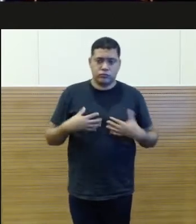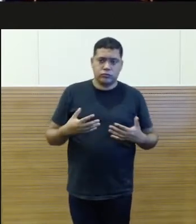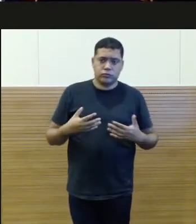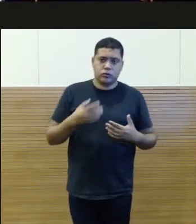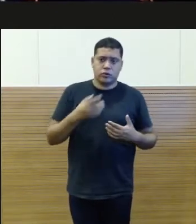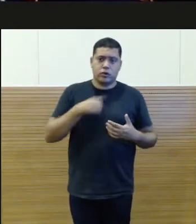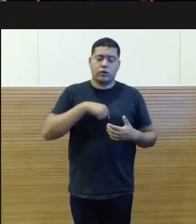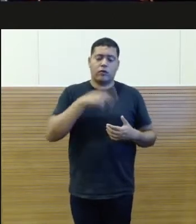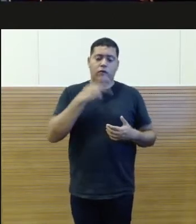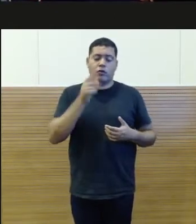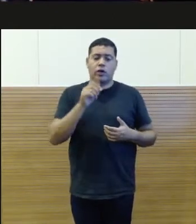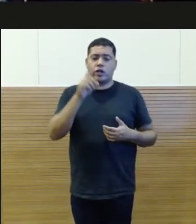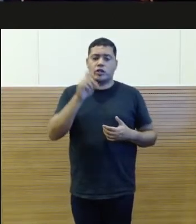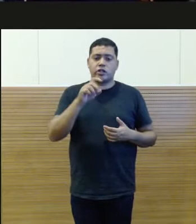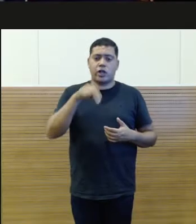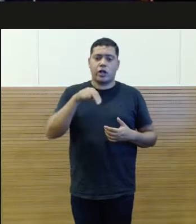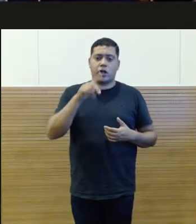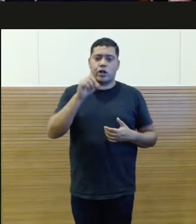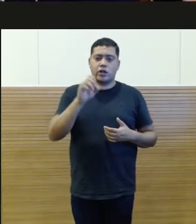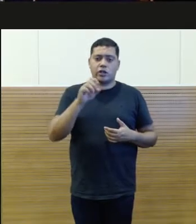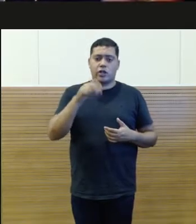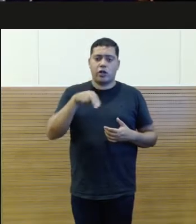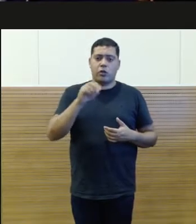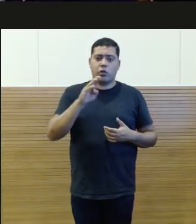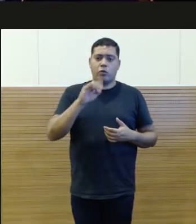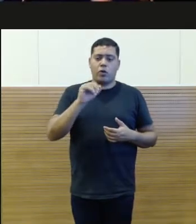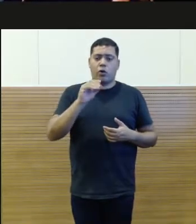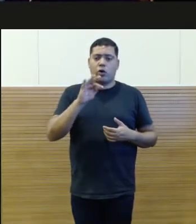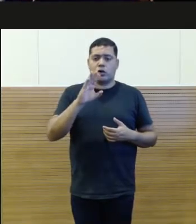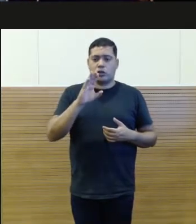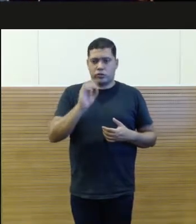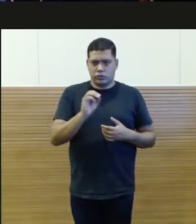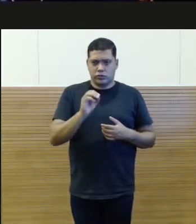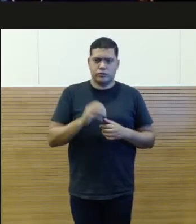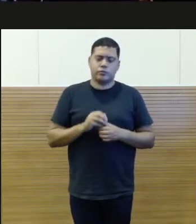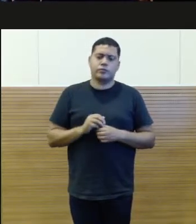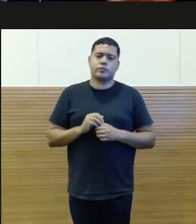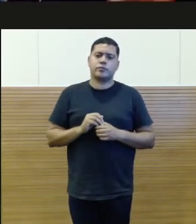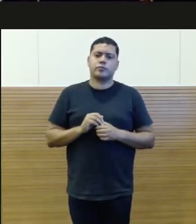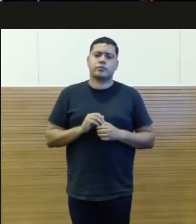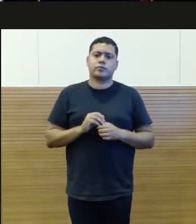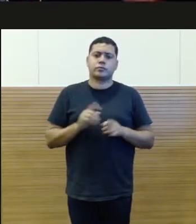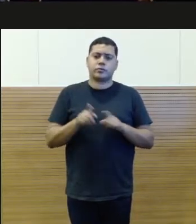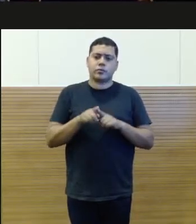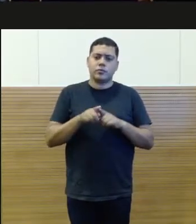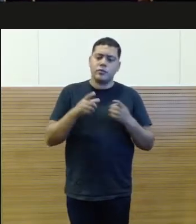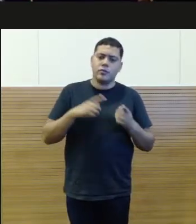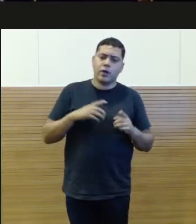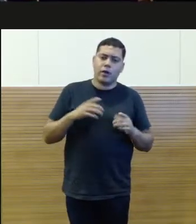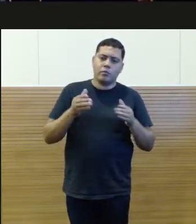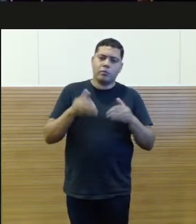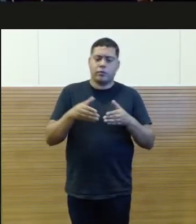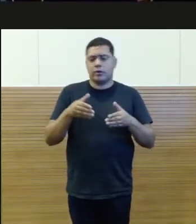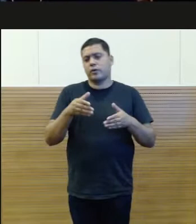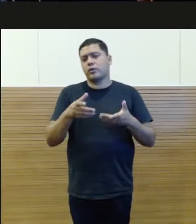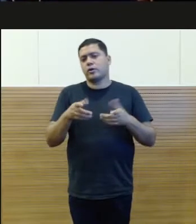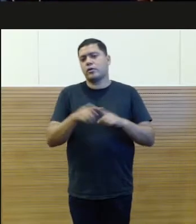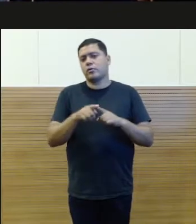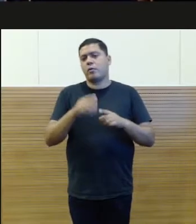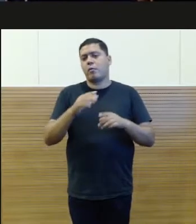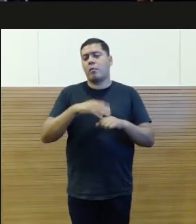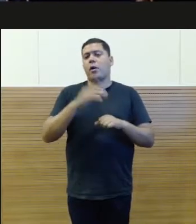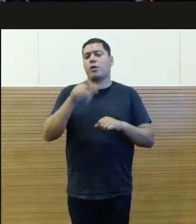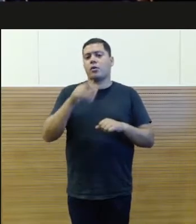chama de xenobiótico, né? O mais óbvio é xenobióticos são os aditivos, presentes cada vez em número maior nos